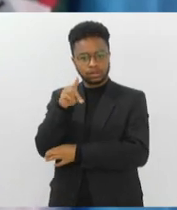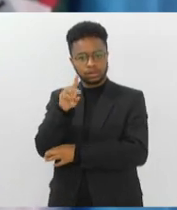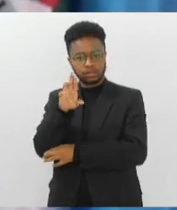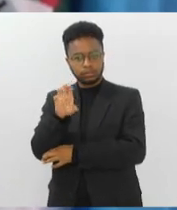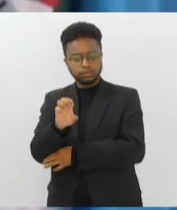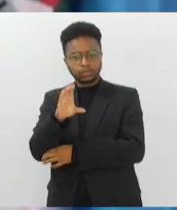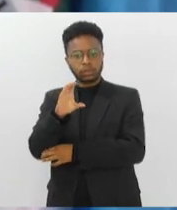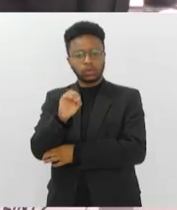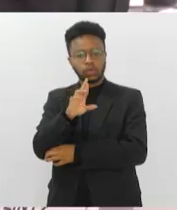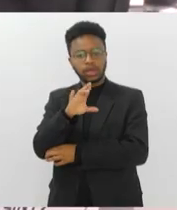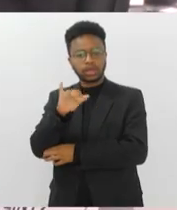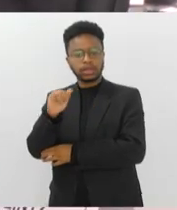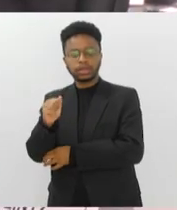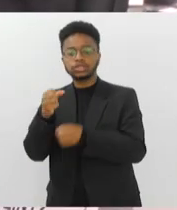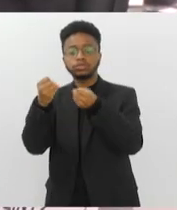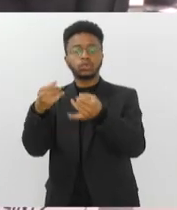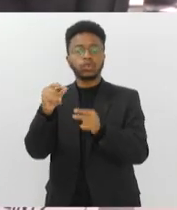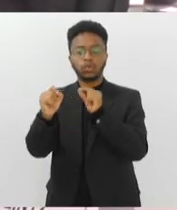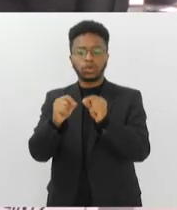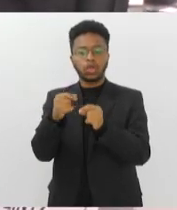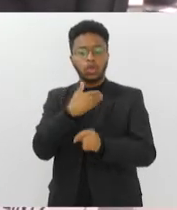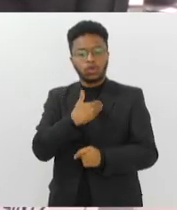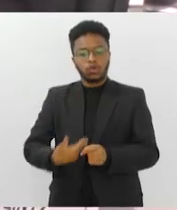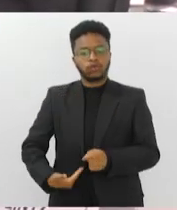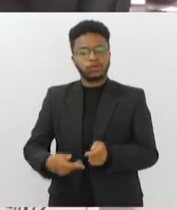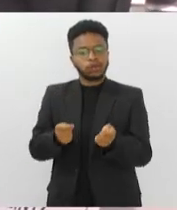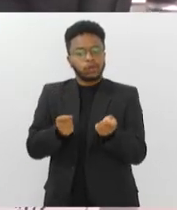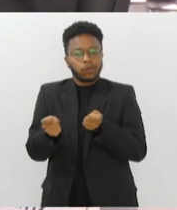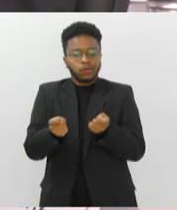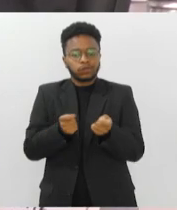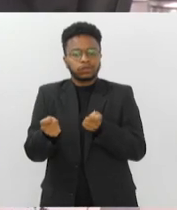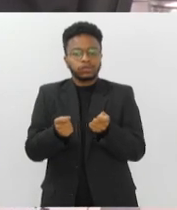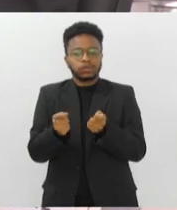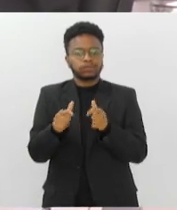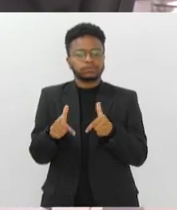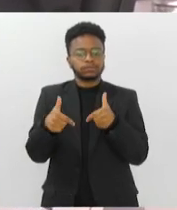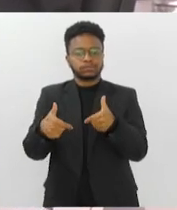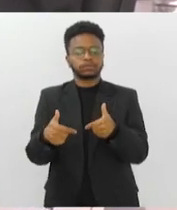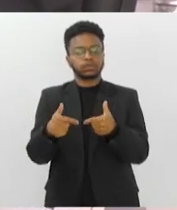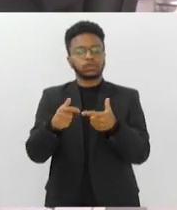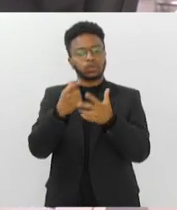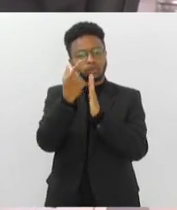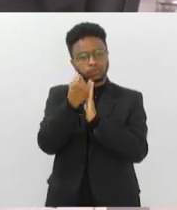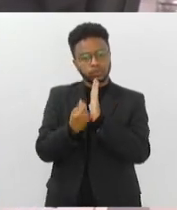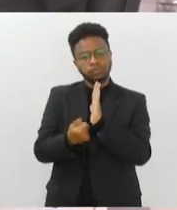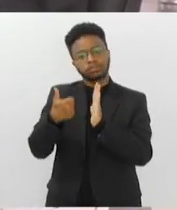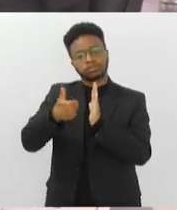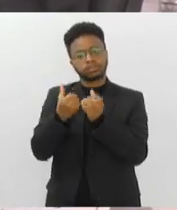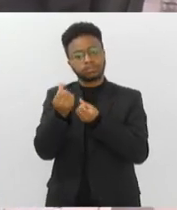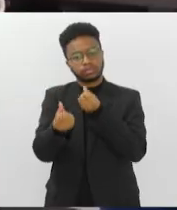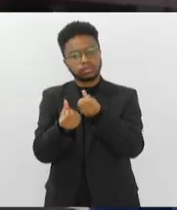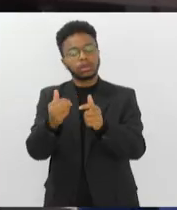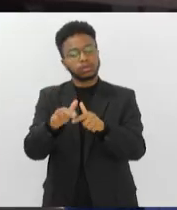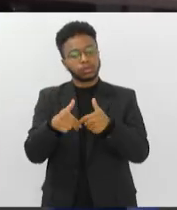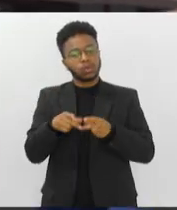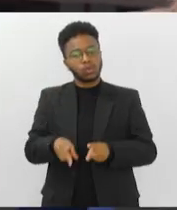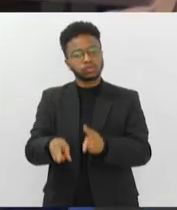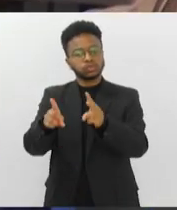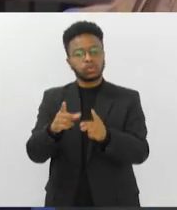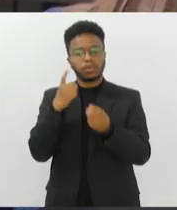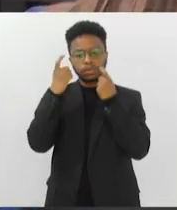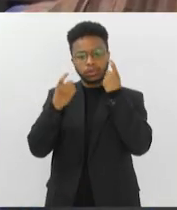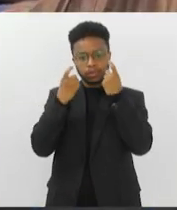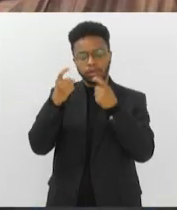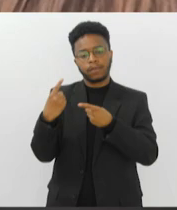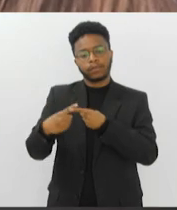explicou que o governo segura a execução orçamentária no primeiro semestre. Por isso, a preocupação da comissão.